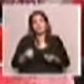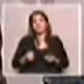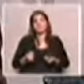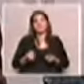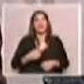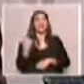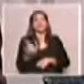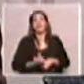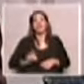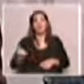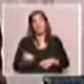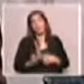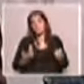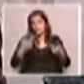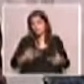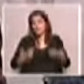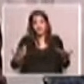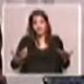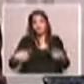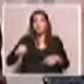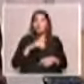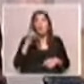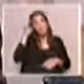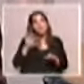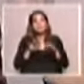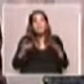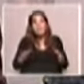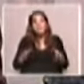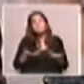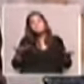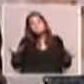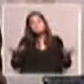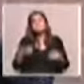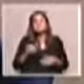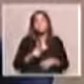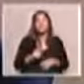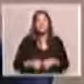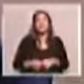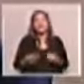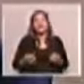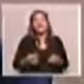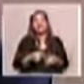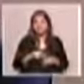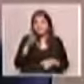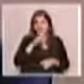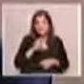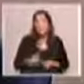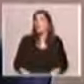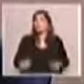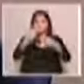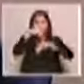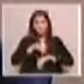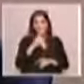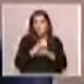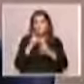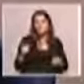tanto tempo quanto se calhar desejaríamos. Então fazemos todos o mesmo truque, não há volta a dar, e não é que atire o primeiro queijo, aquele que nunca devorou assim um queijo